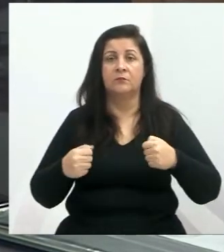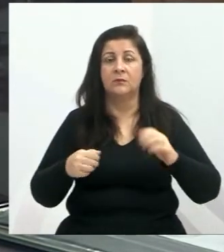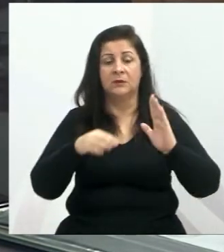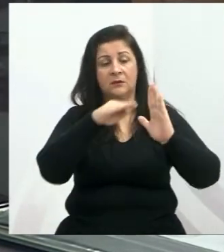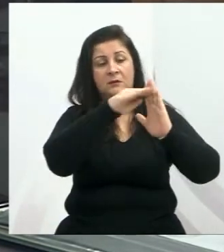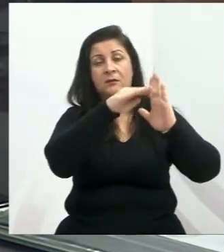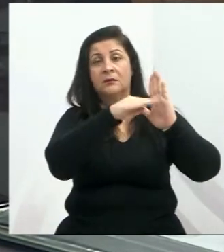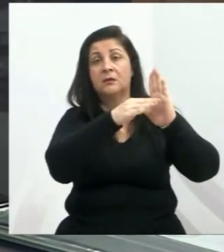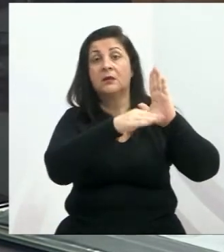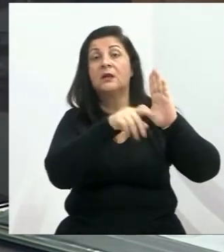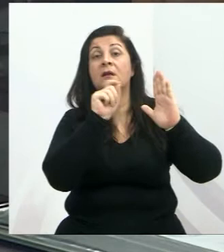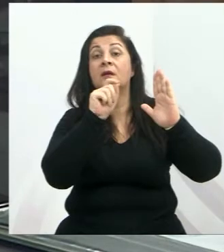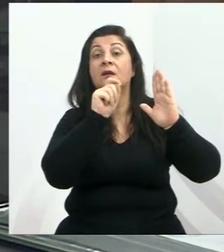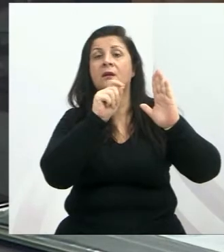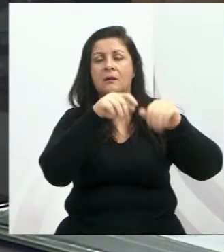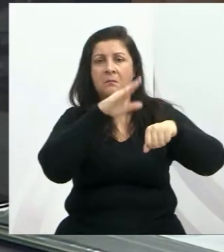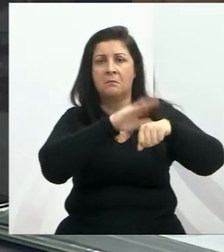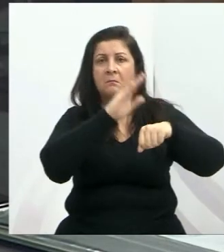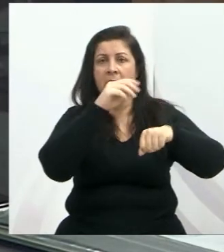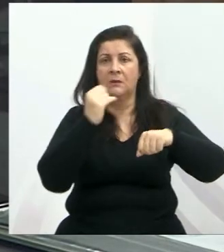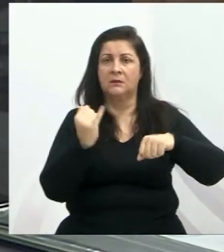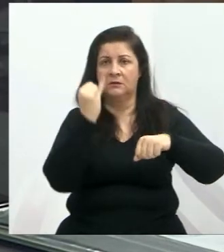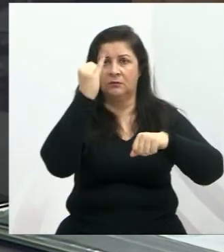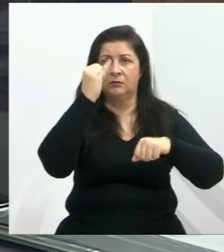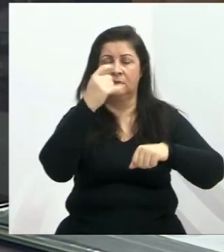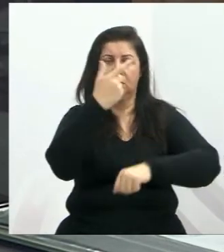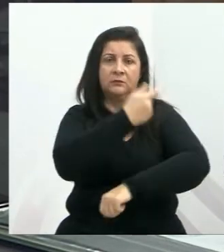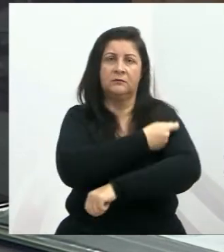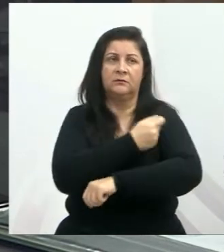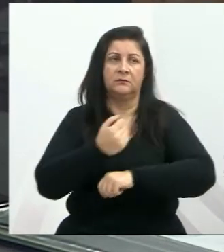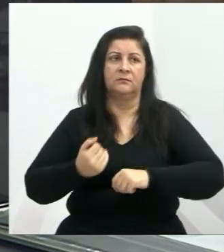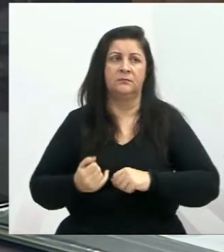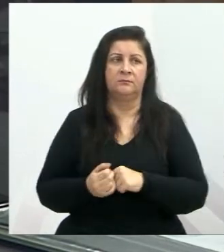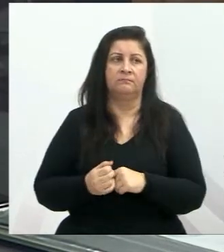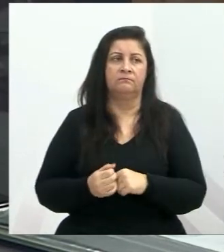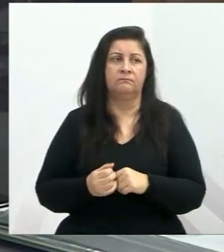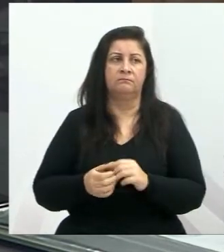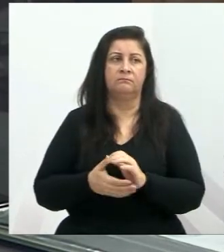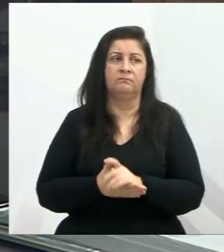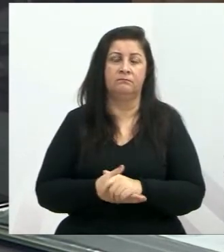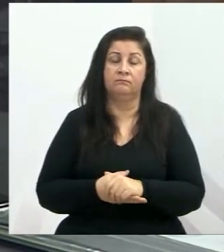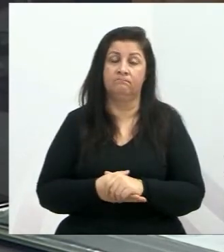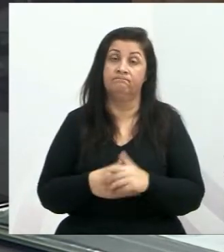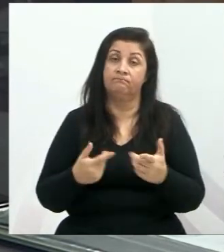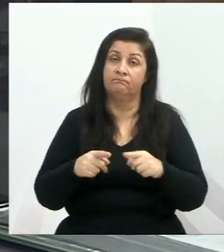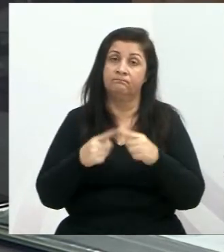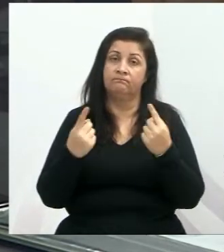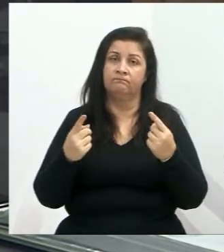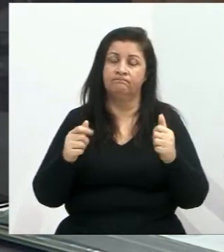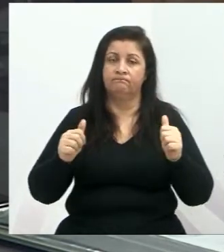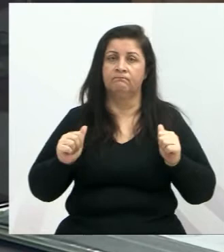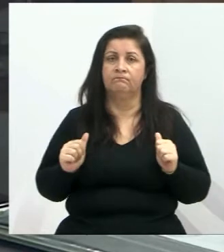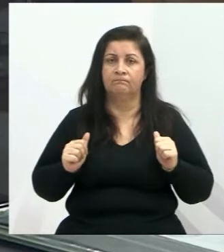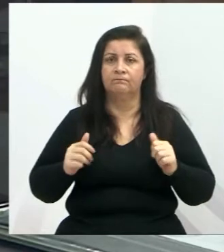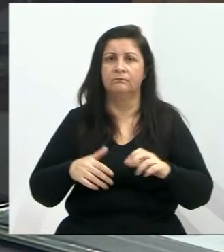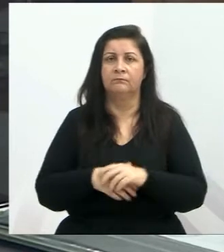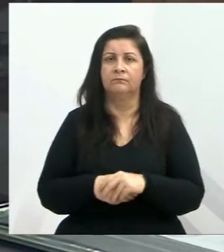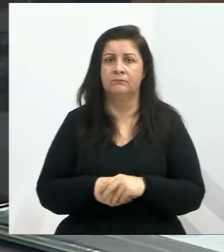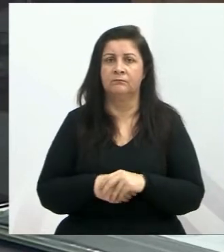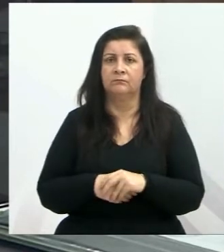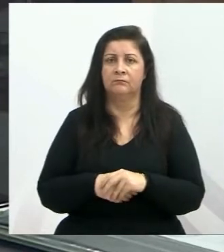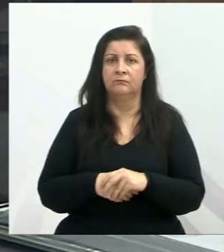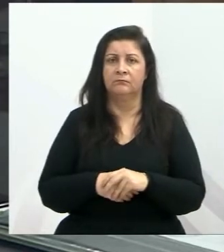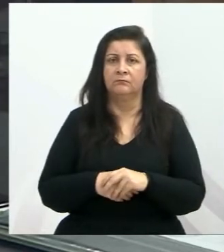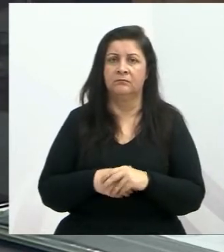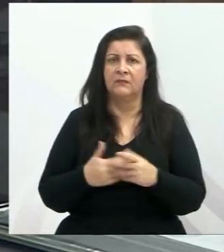querem que sejam imunizadas. E ele não se posiciona. Então, infelizmente, o posicionamento dele é que o